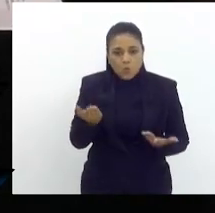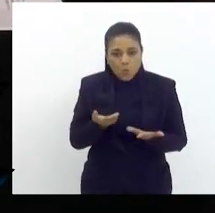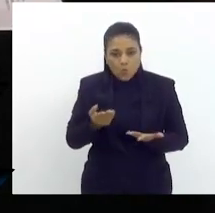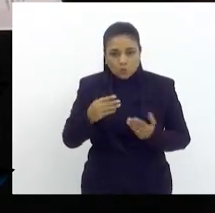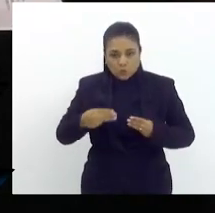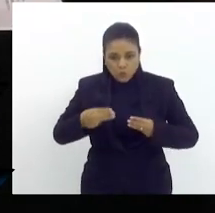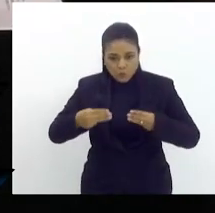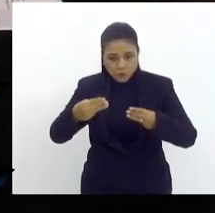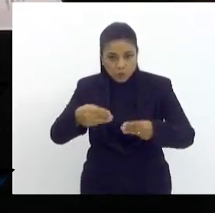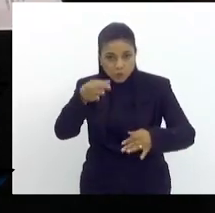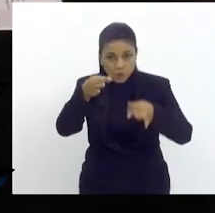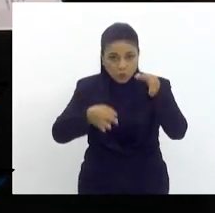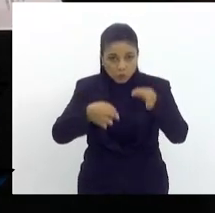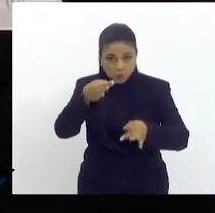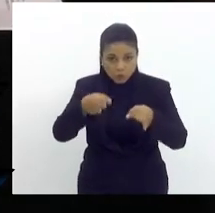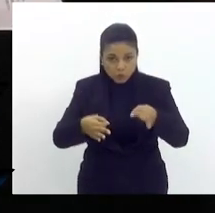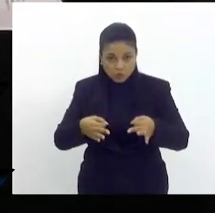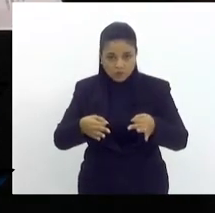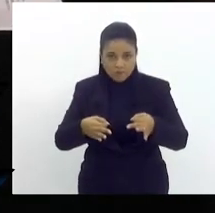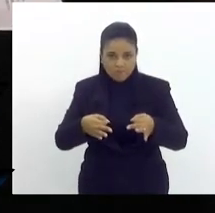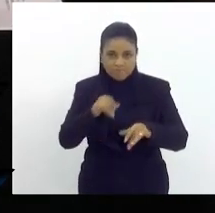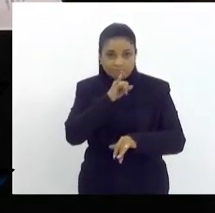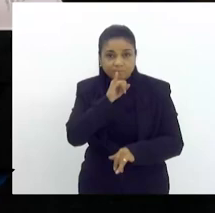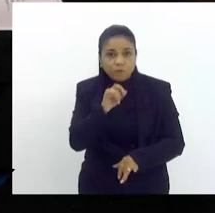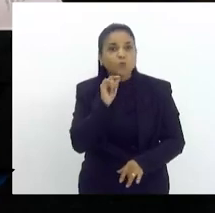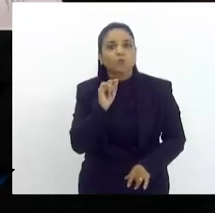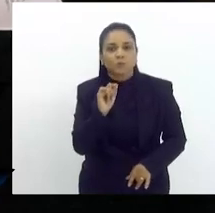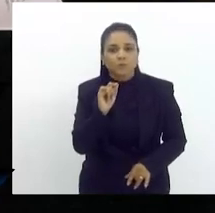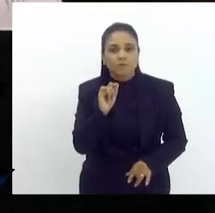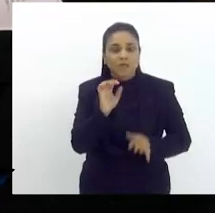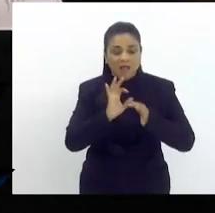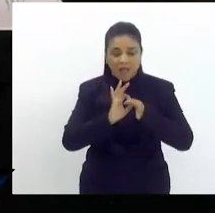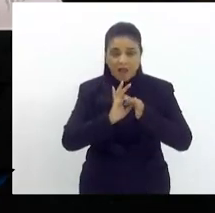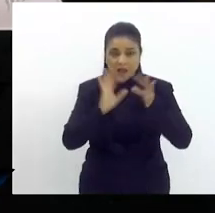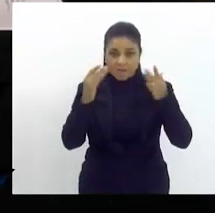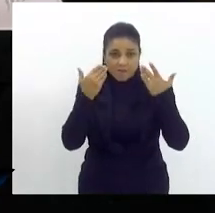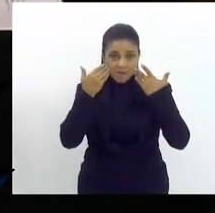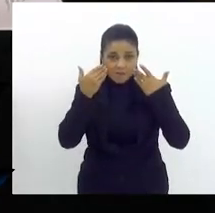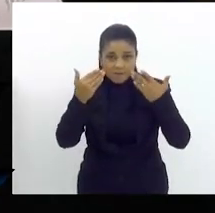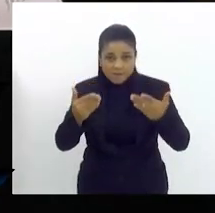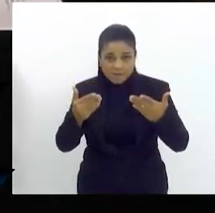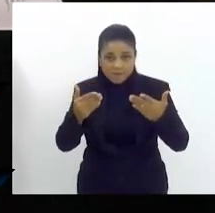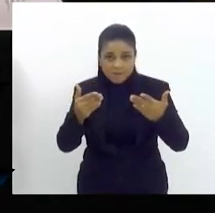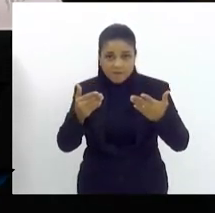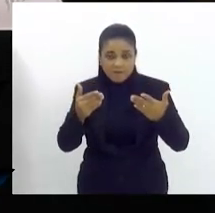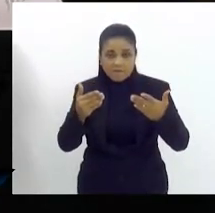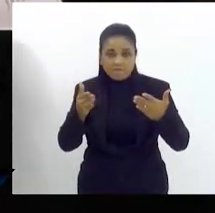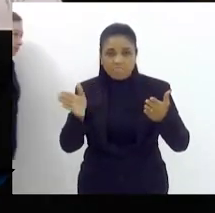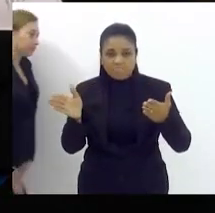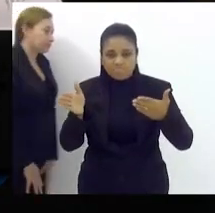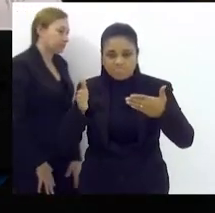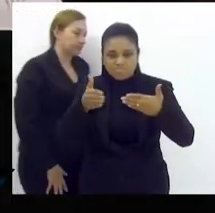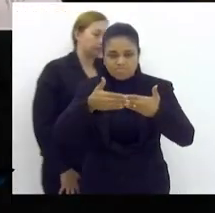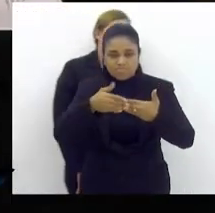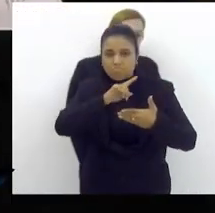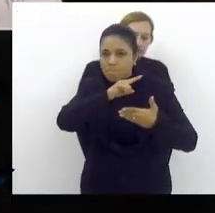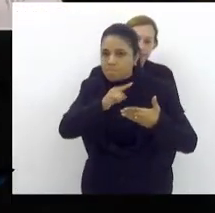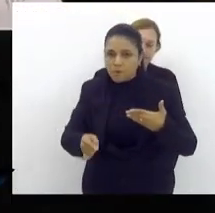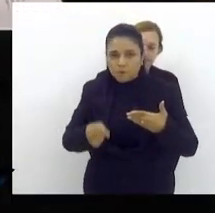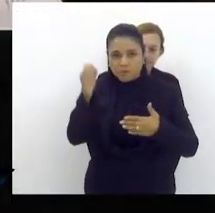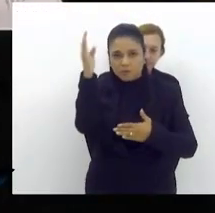da Justiça disse o seguinte abre aspas a liberdade de expressão foi sepultada no Brasil